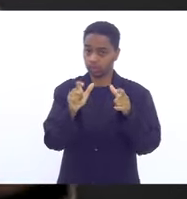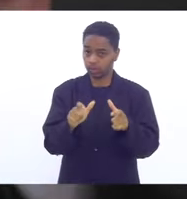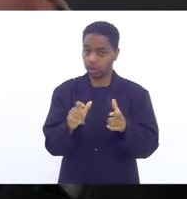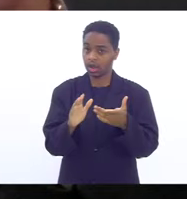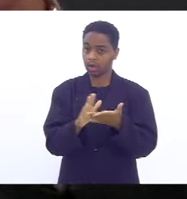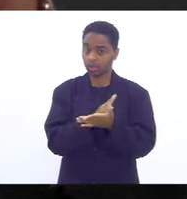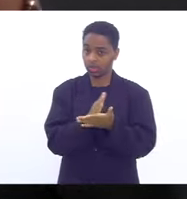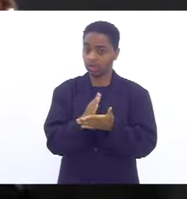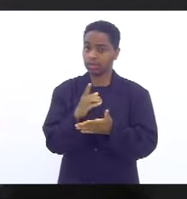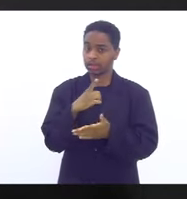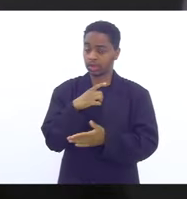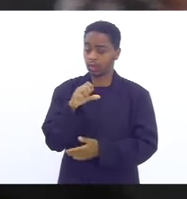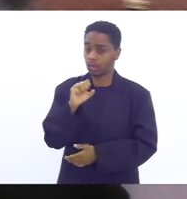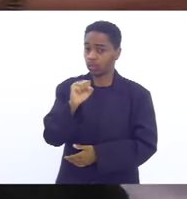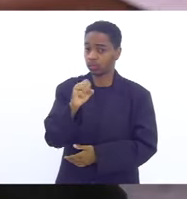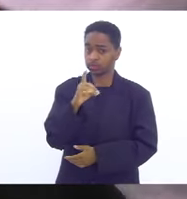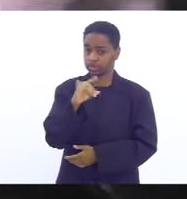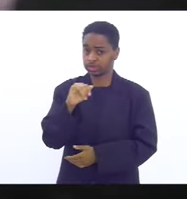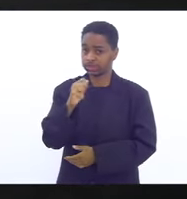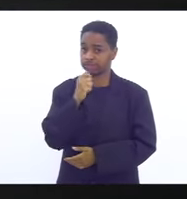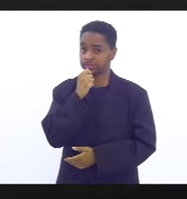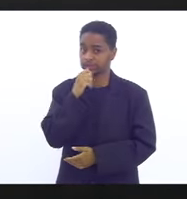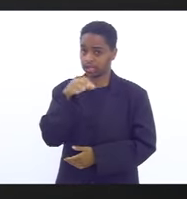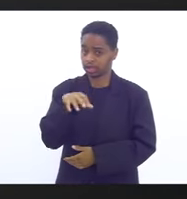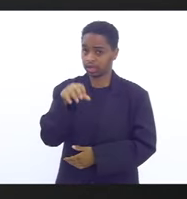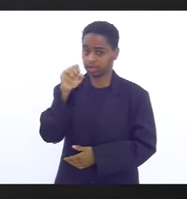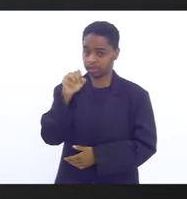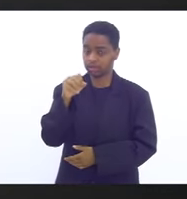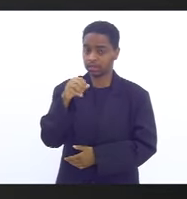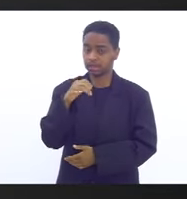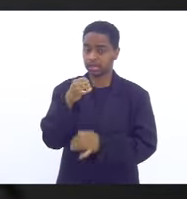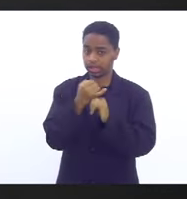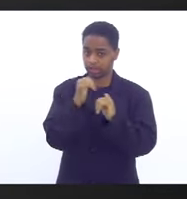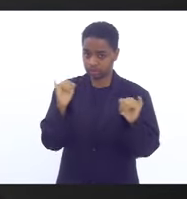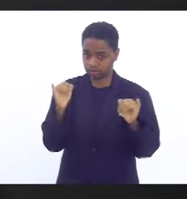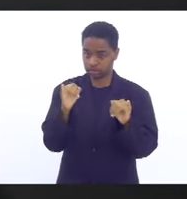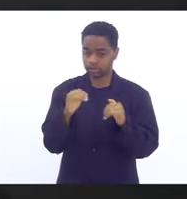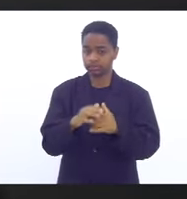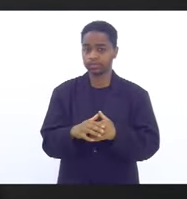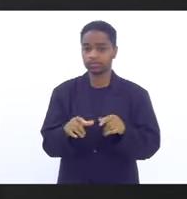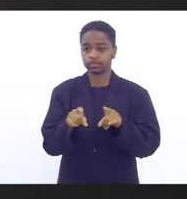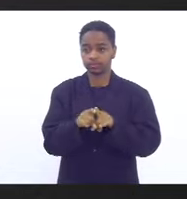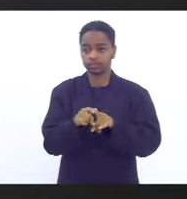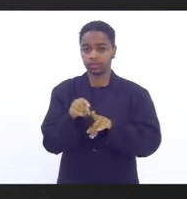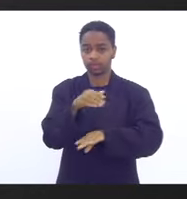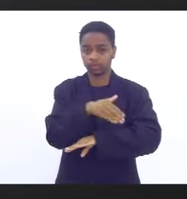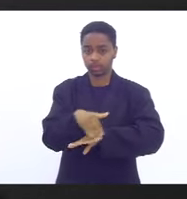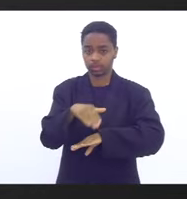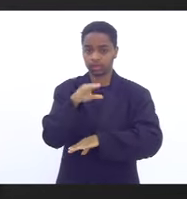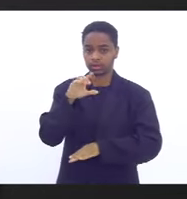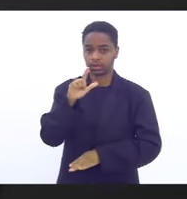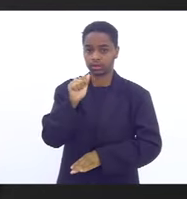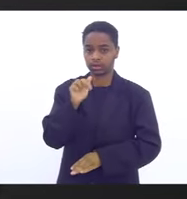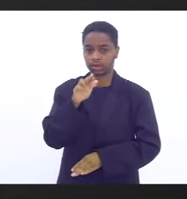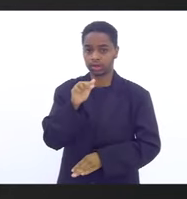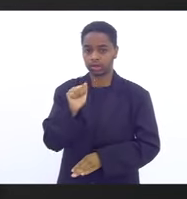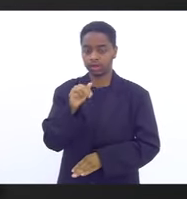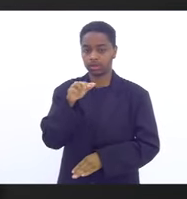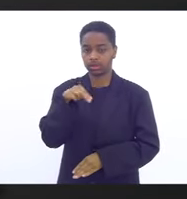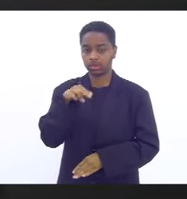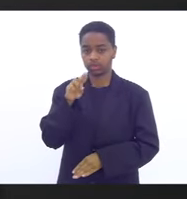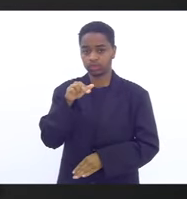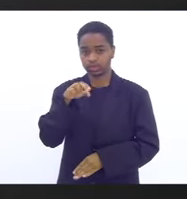até 8 dias para religar. Por último, na Rua Clara Nunes, onde tem lá a sede da nossa escola de samba